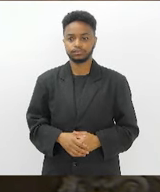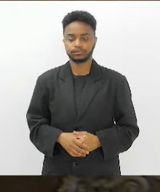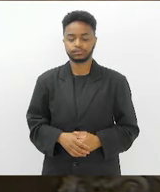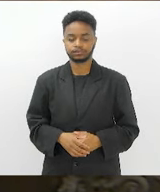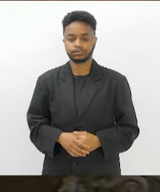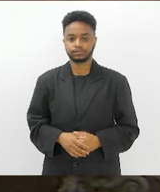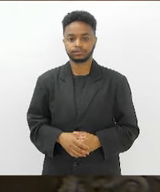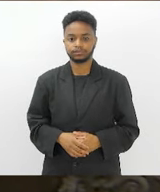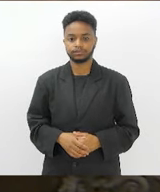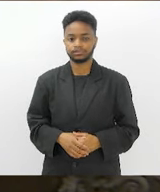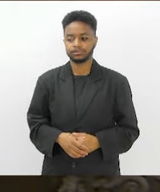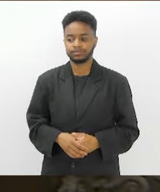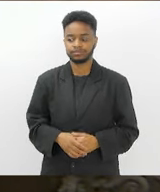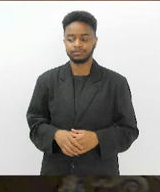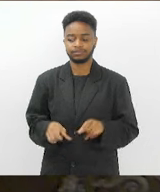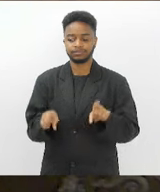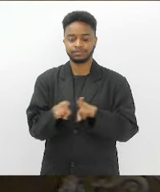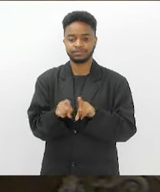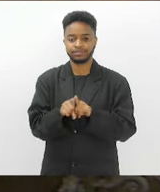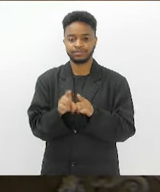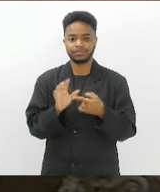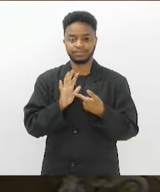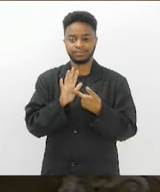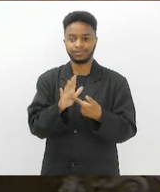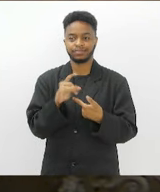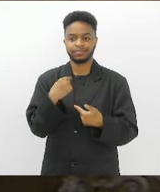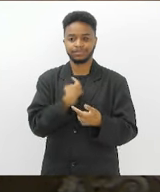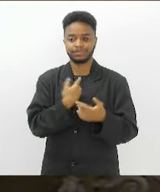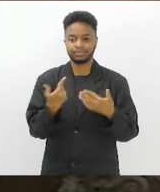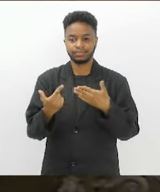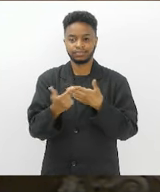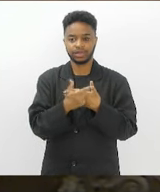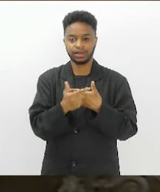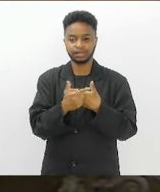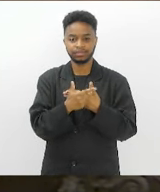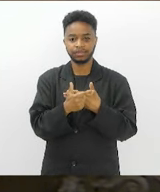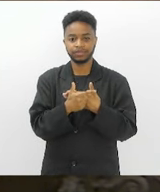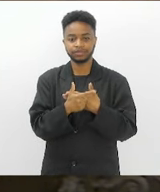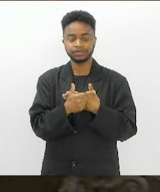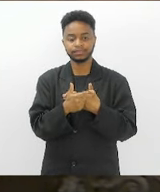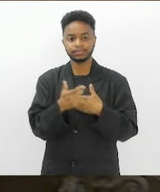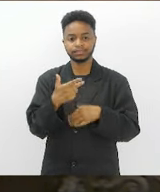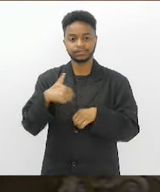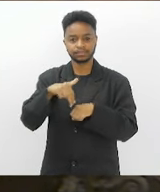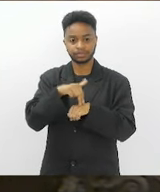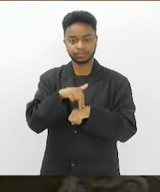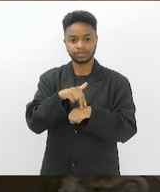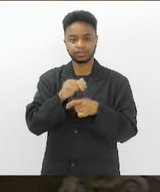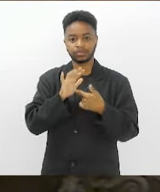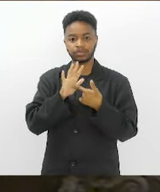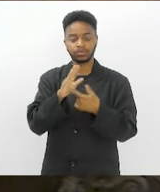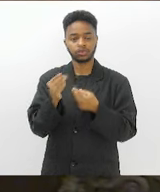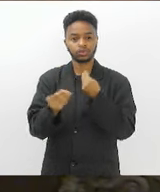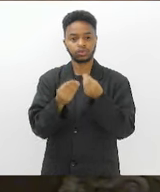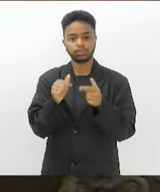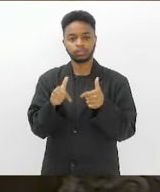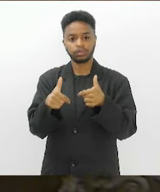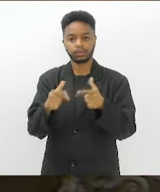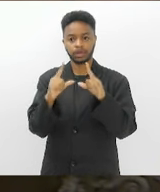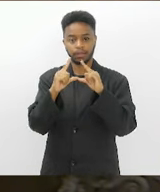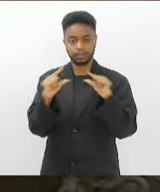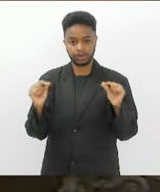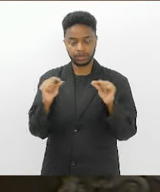Resgatamos também o nosso papel de jornal nacional, com uma operação robusta em Brasília. O nosso slogan